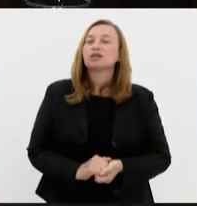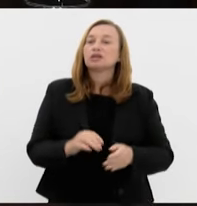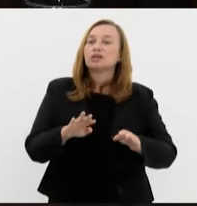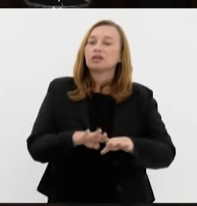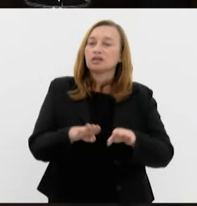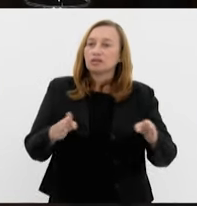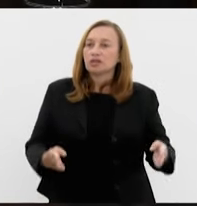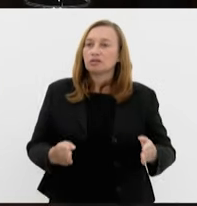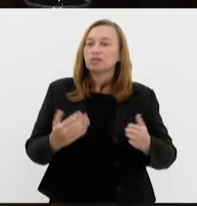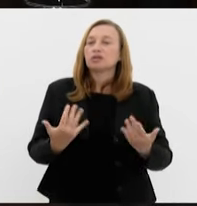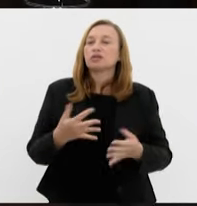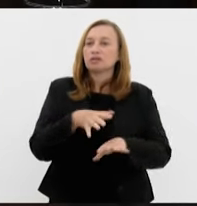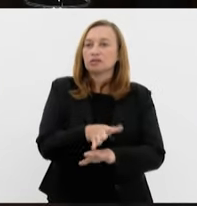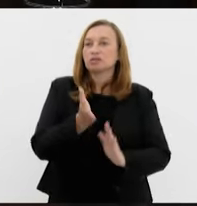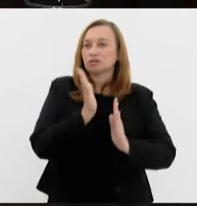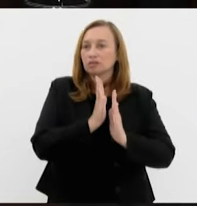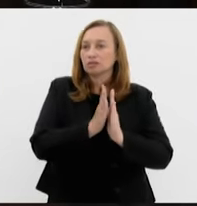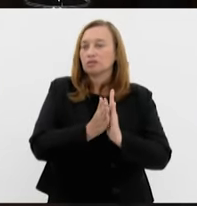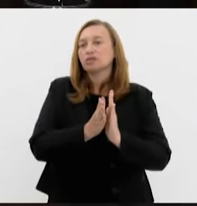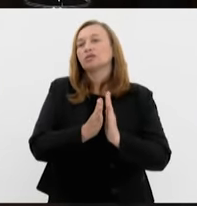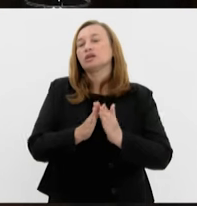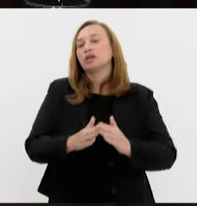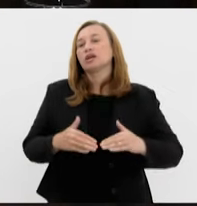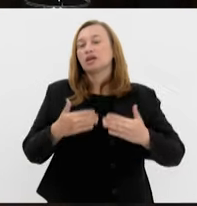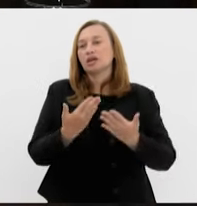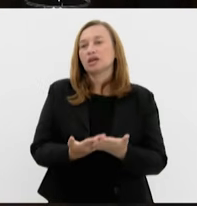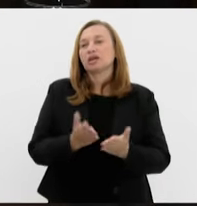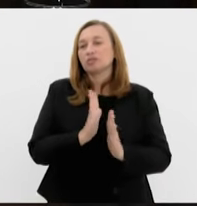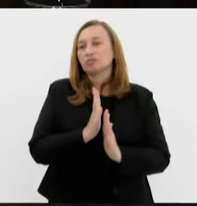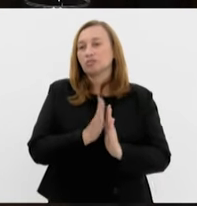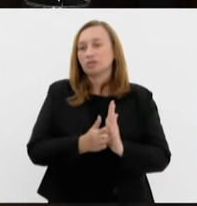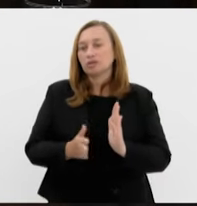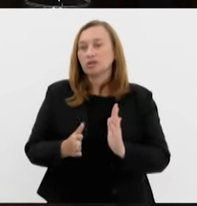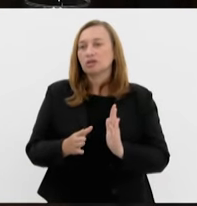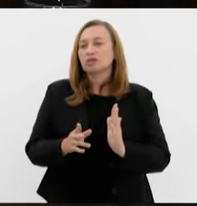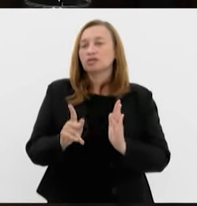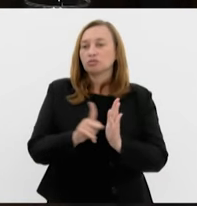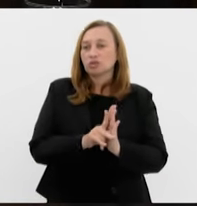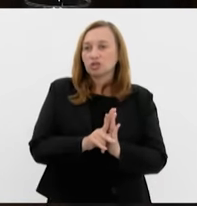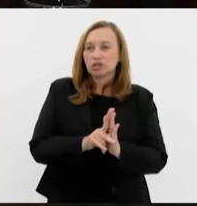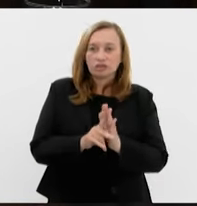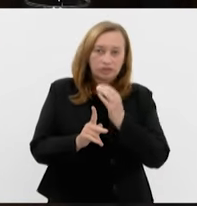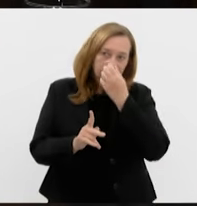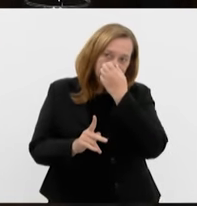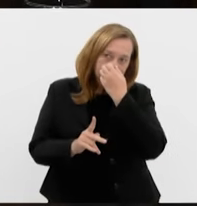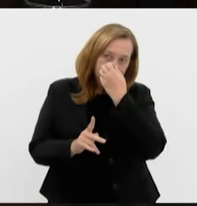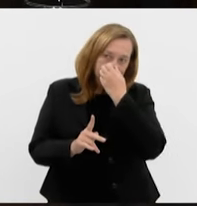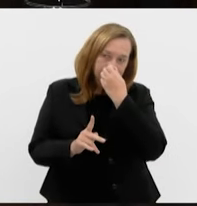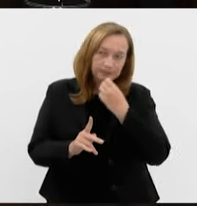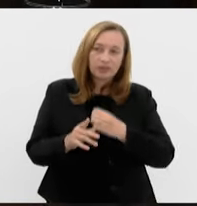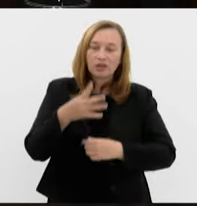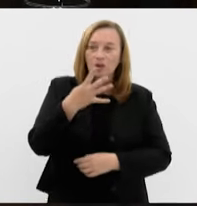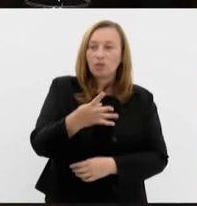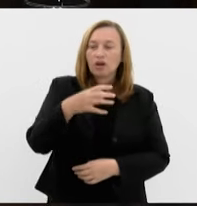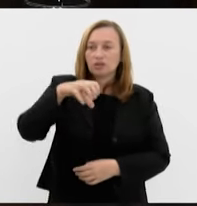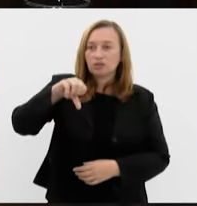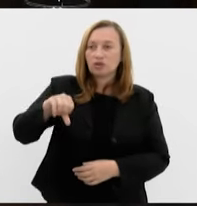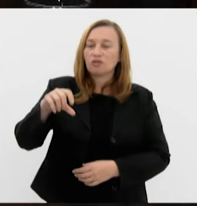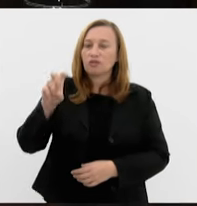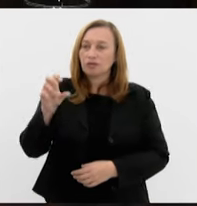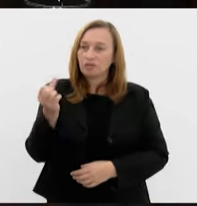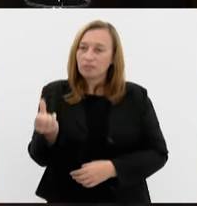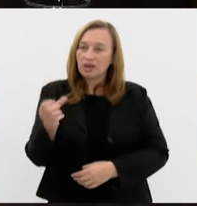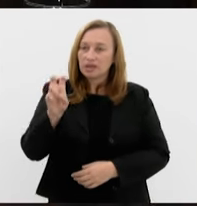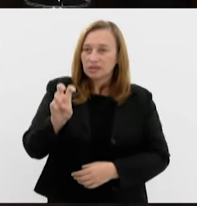so mesa inclusão de requerimento dos projetos 4965